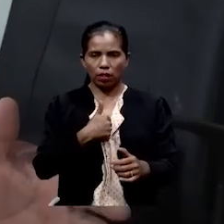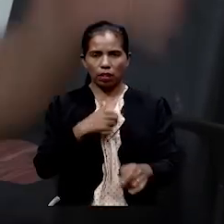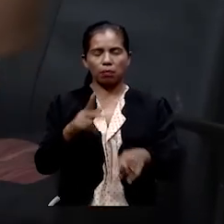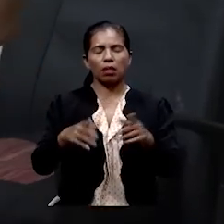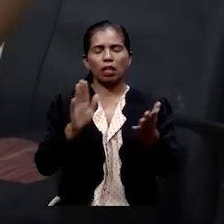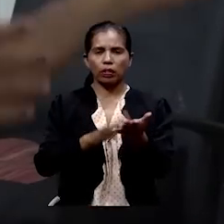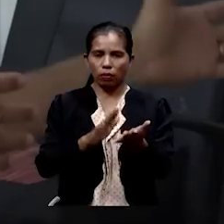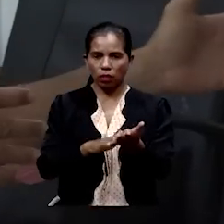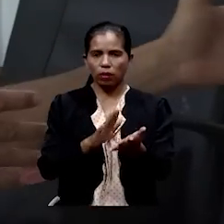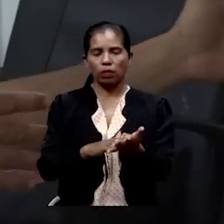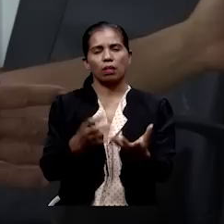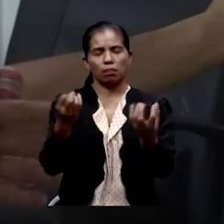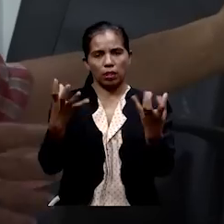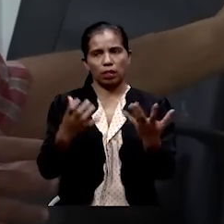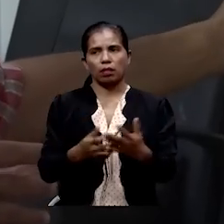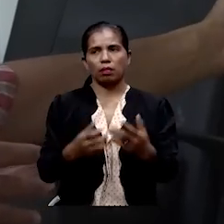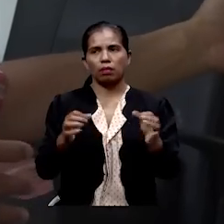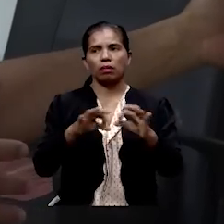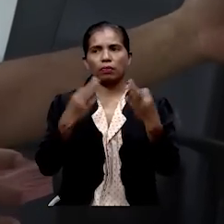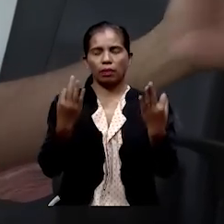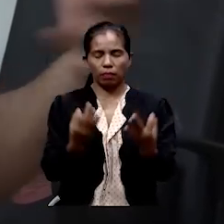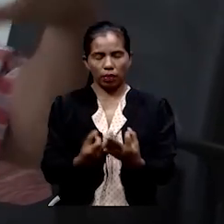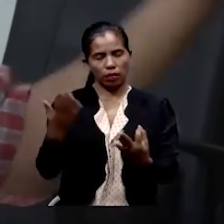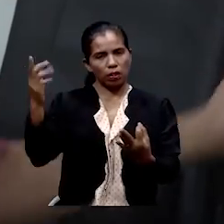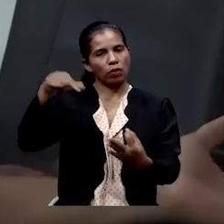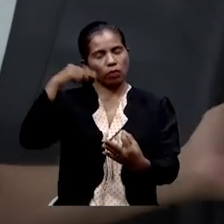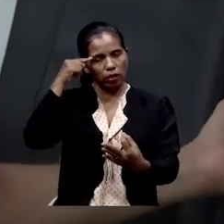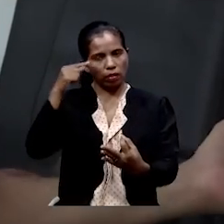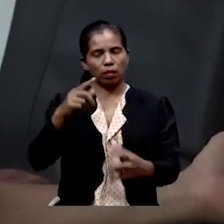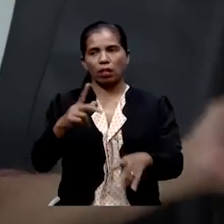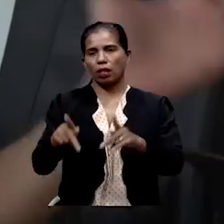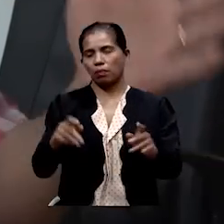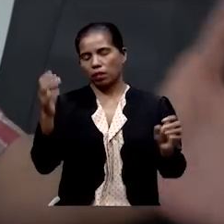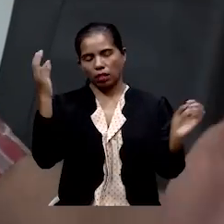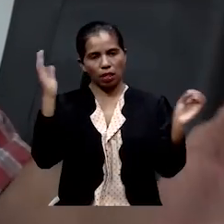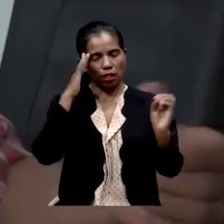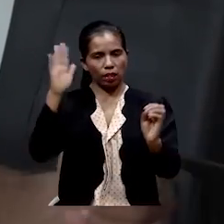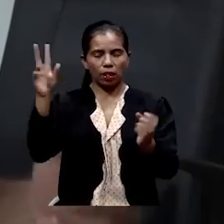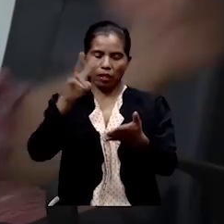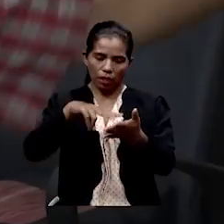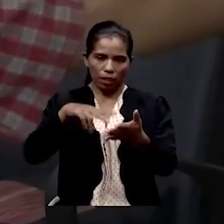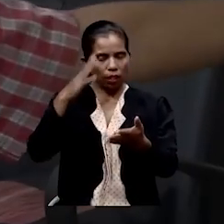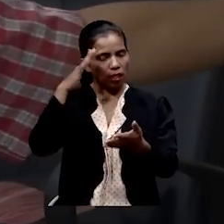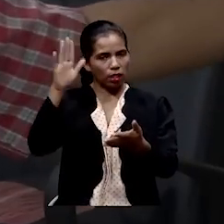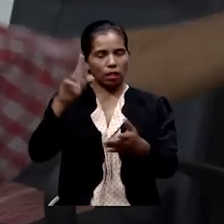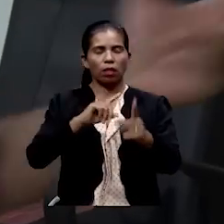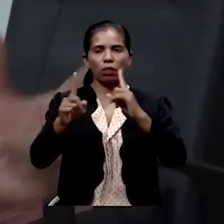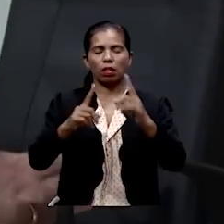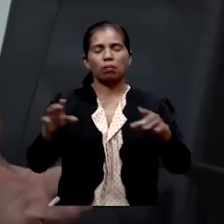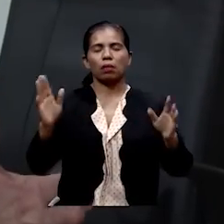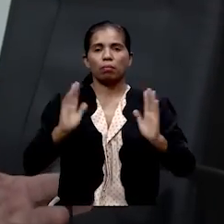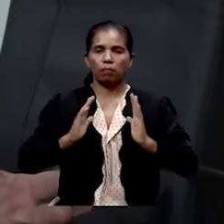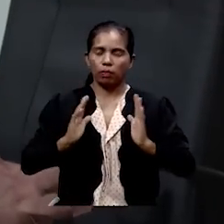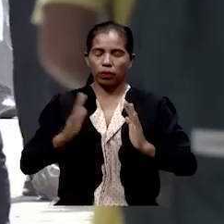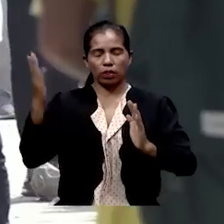buat mai. Familiarismo mak domina ia governo. Ema sir latene le, latene kuliamos mak basai buat. Ema